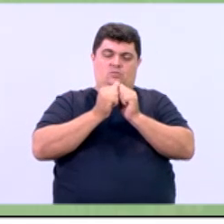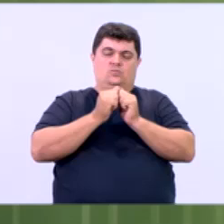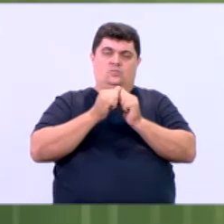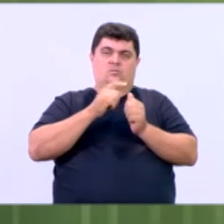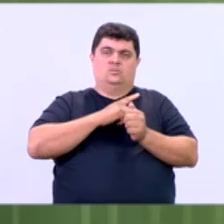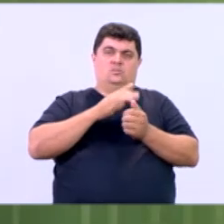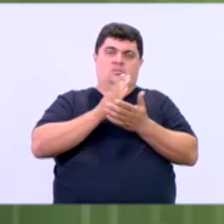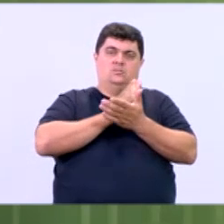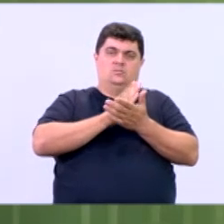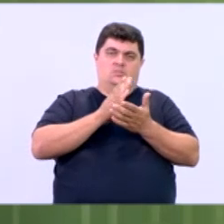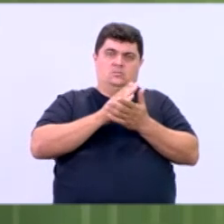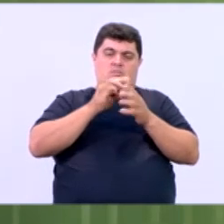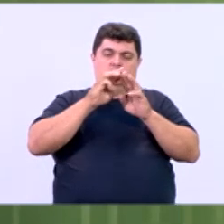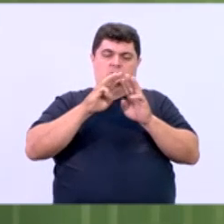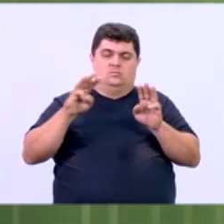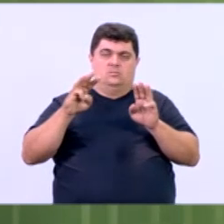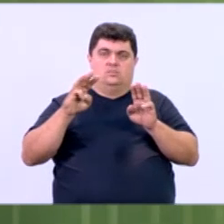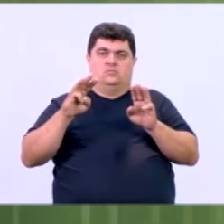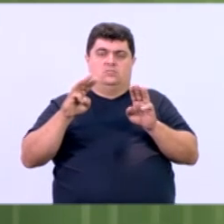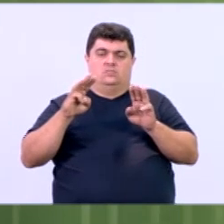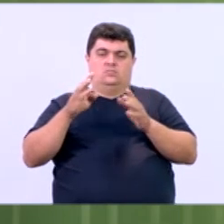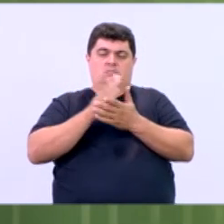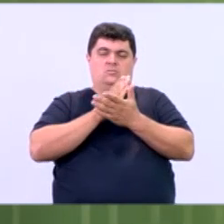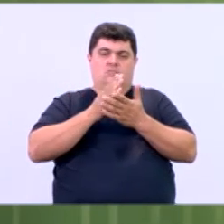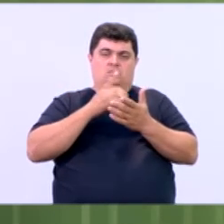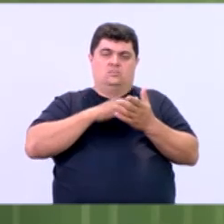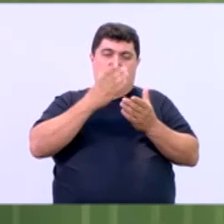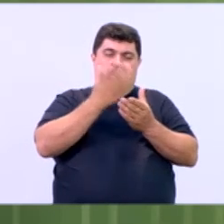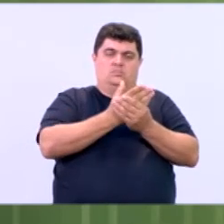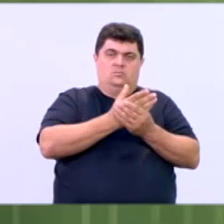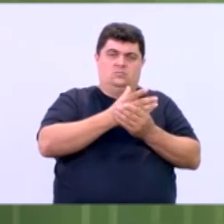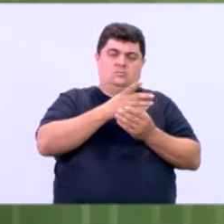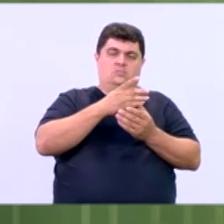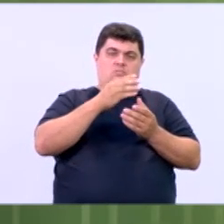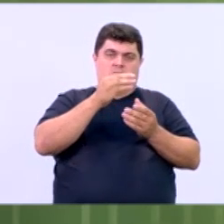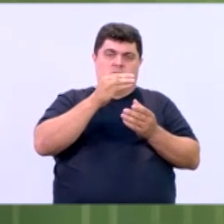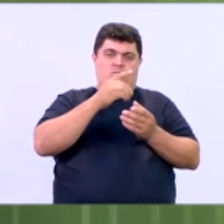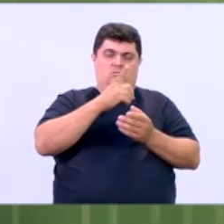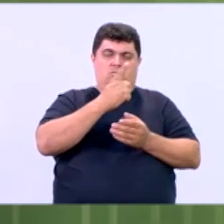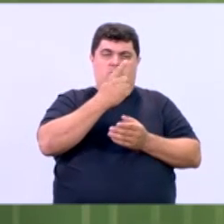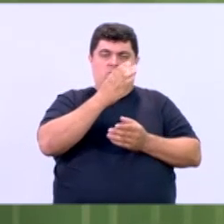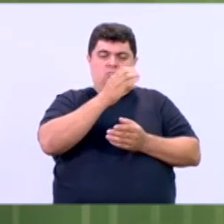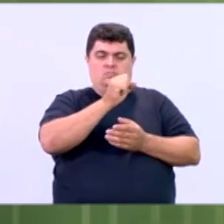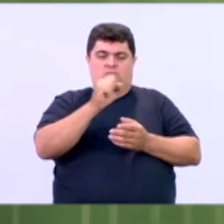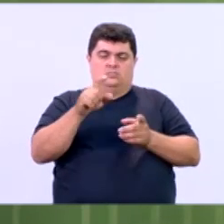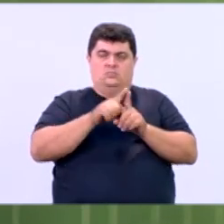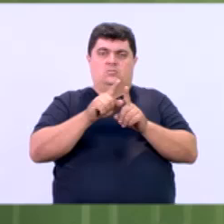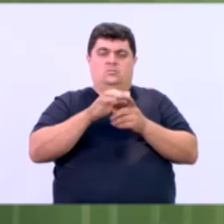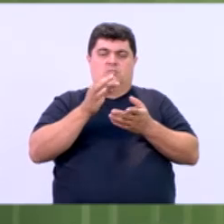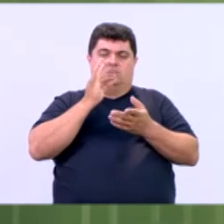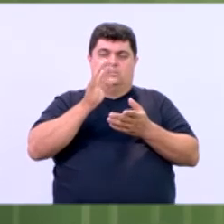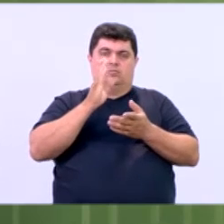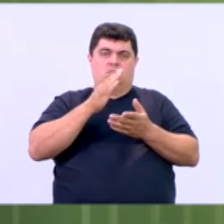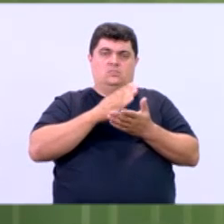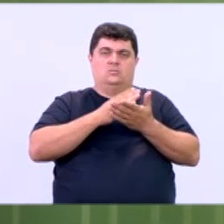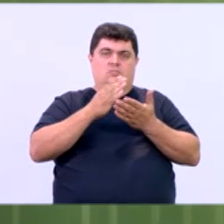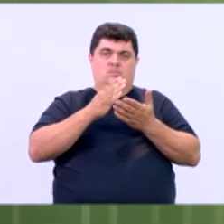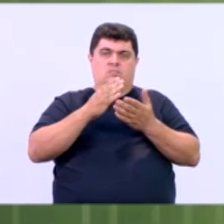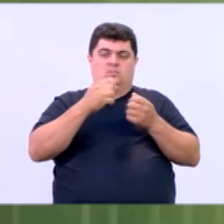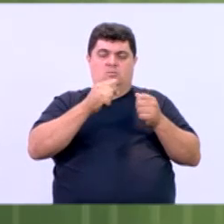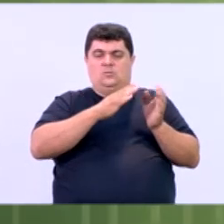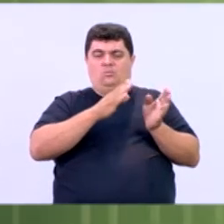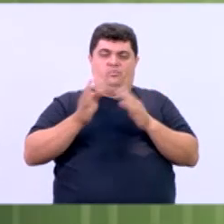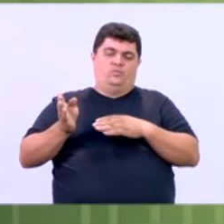tem algumas páginas HTML, tem um arquivo de CSS e o arquivo de JavaScript que deve ser